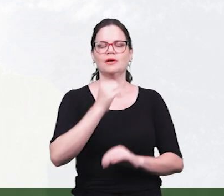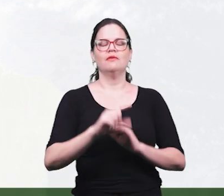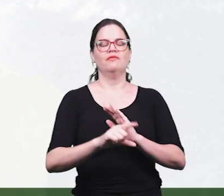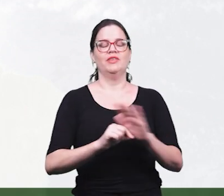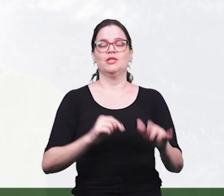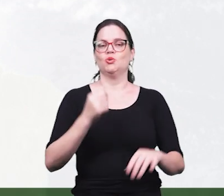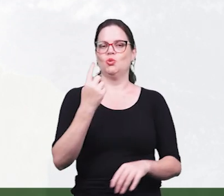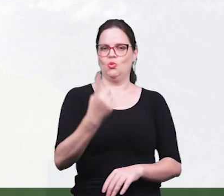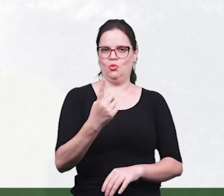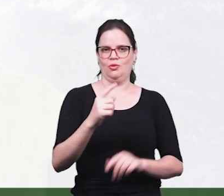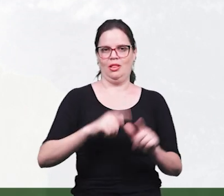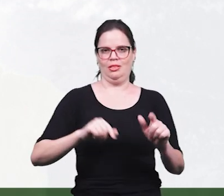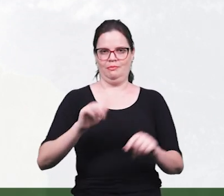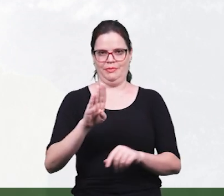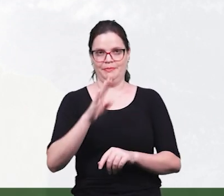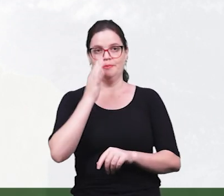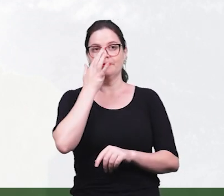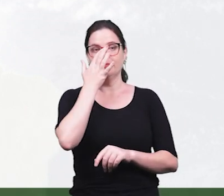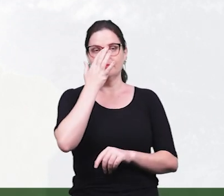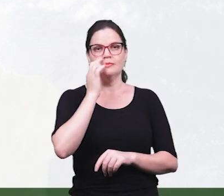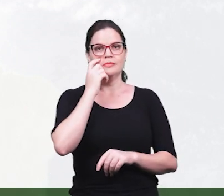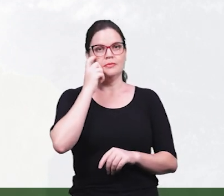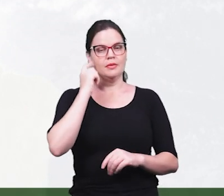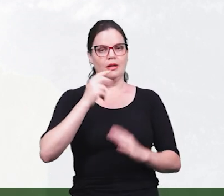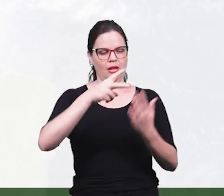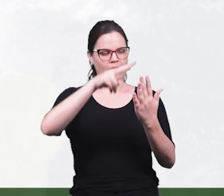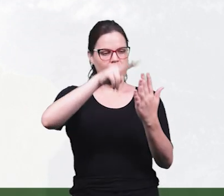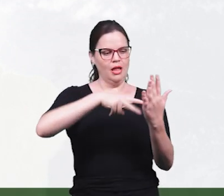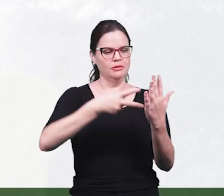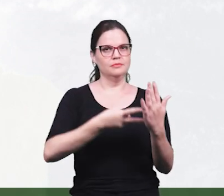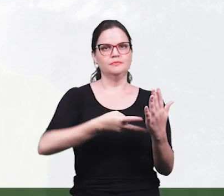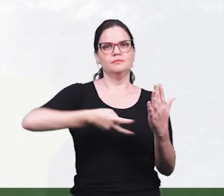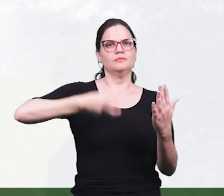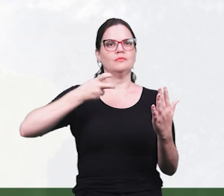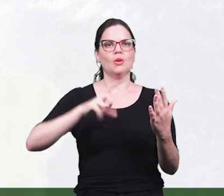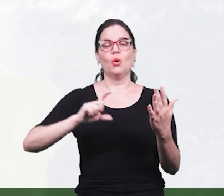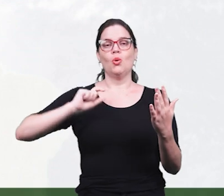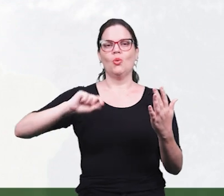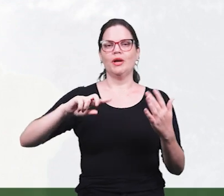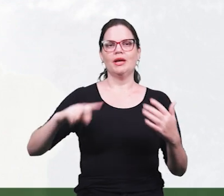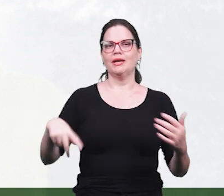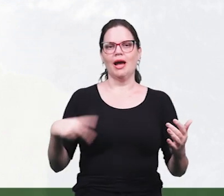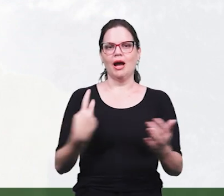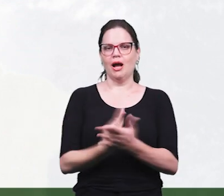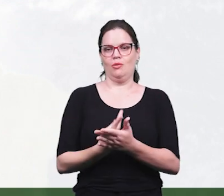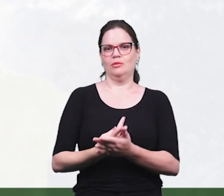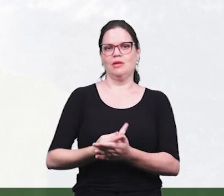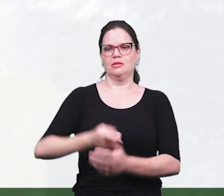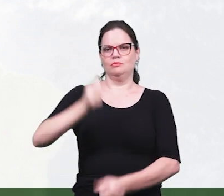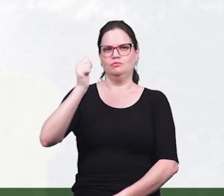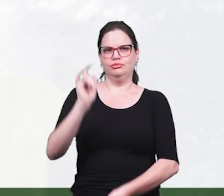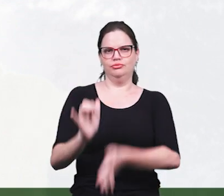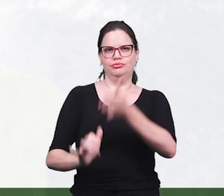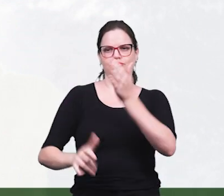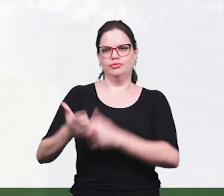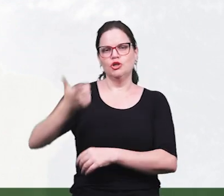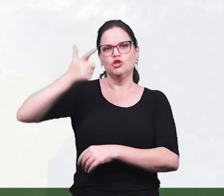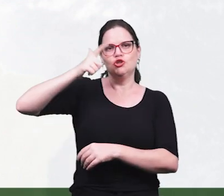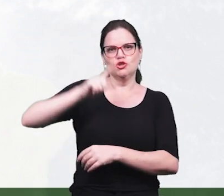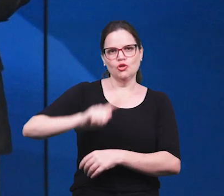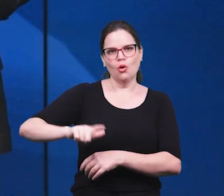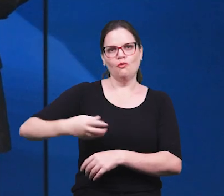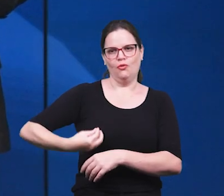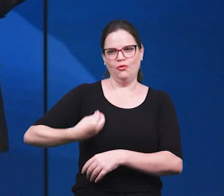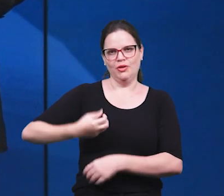1, letra B, identifique o que faz um movimento de avivamento espiritual perder